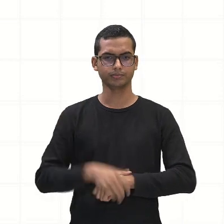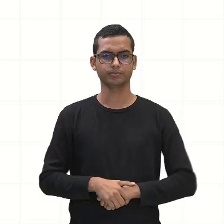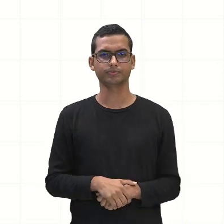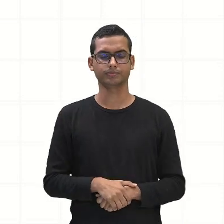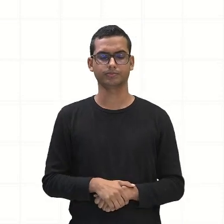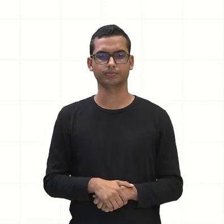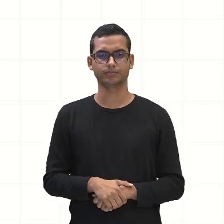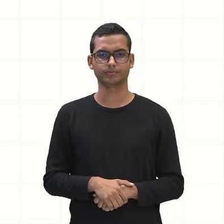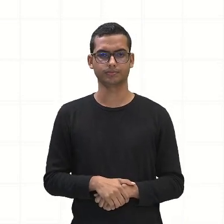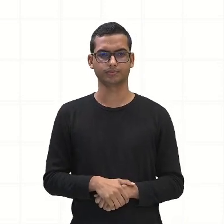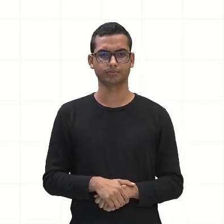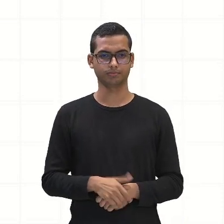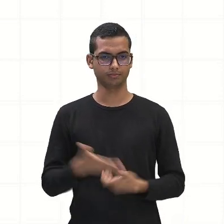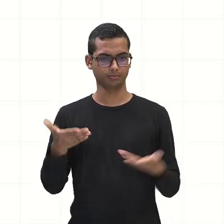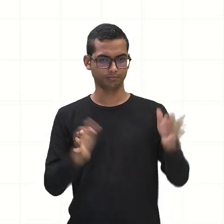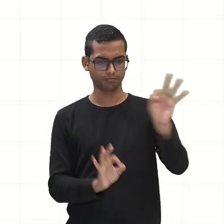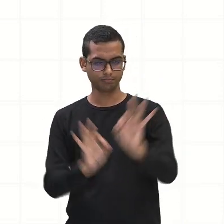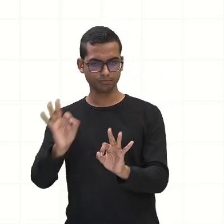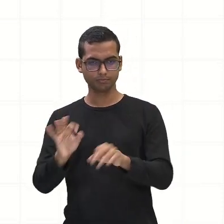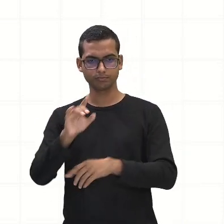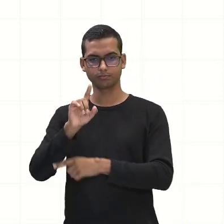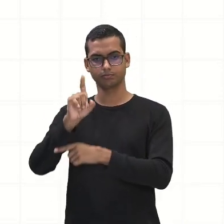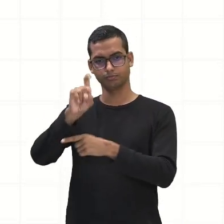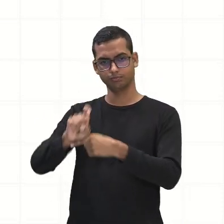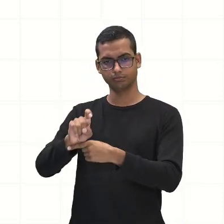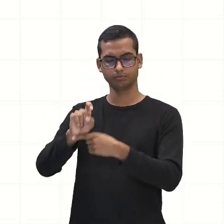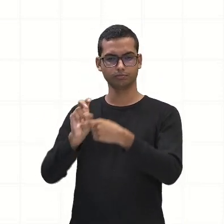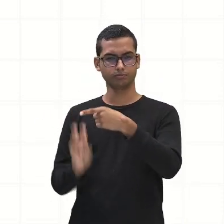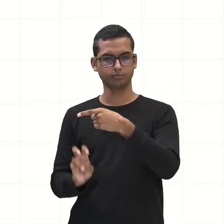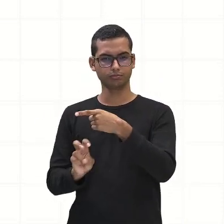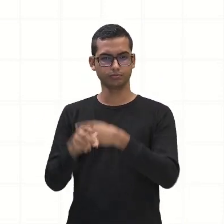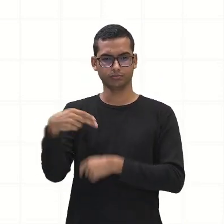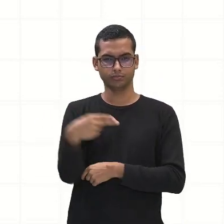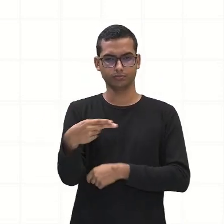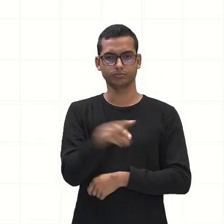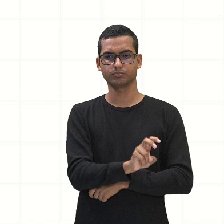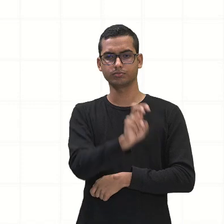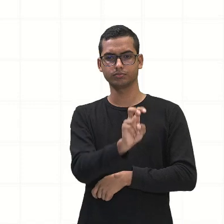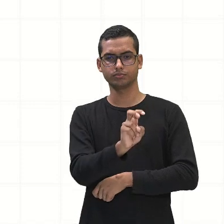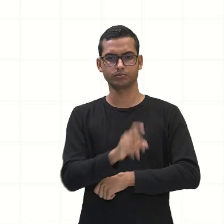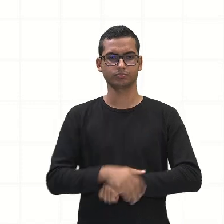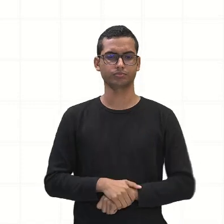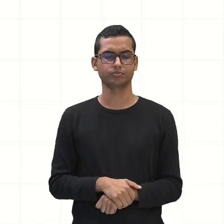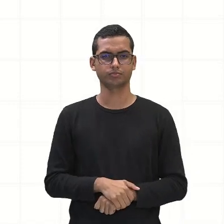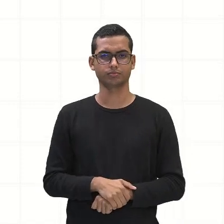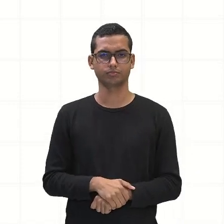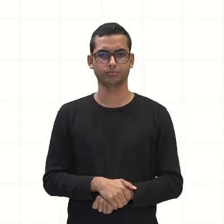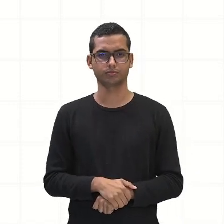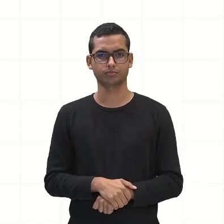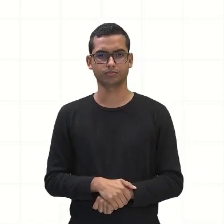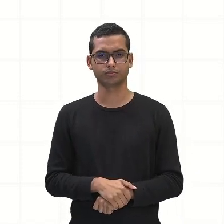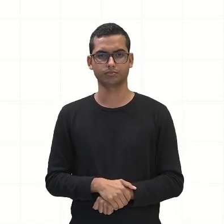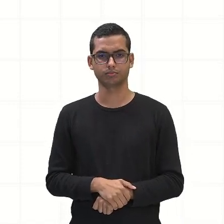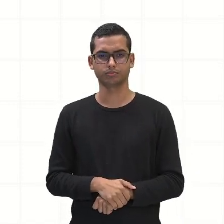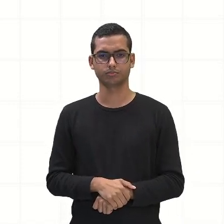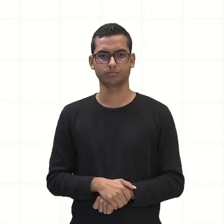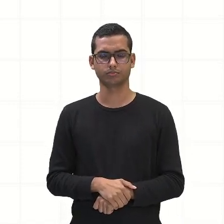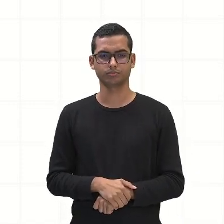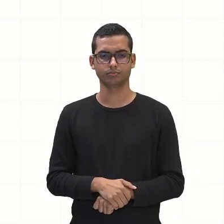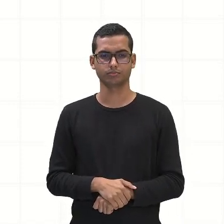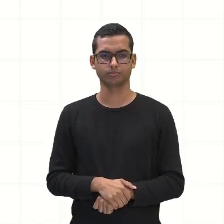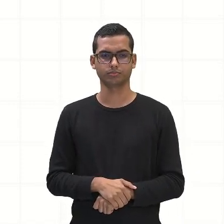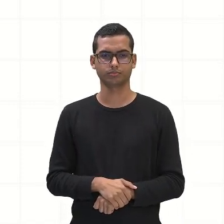bem. E aqui, ó, esse 5 que está dividindo, eu posso passar ele para o outro lado da igualdade